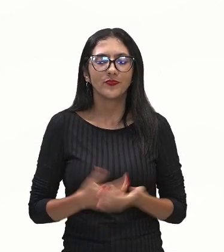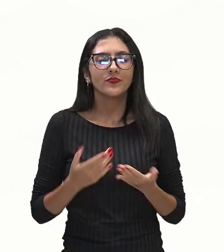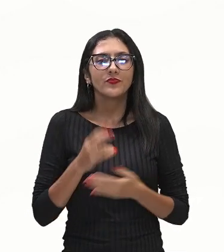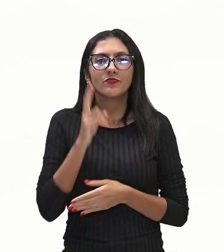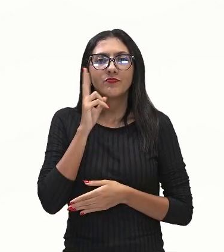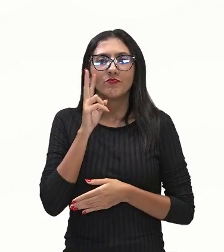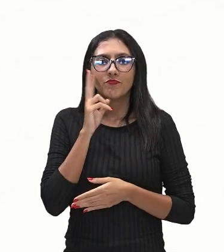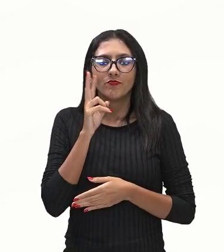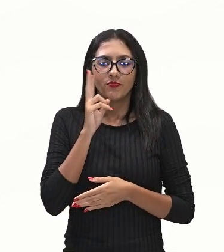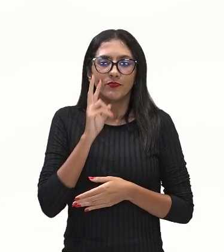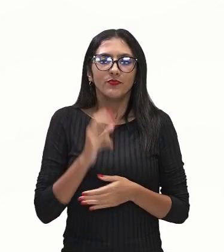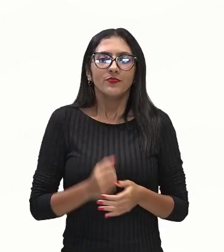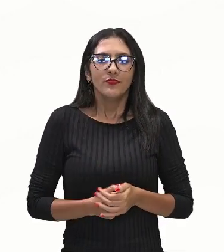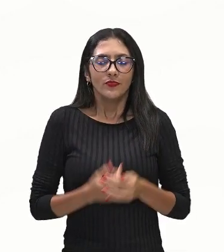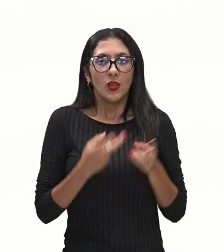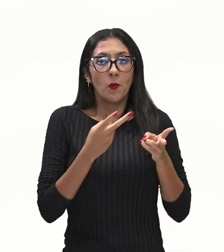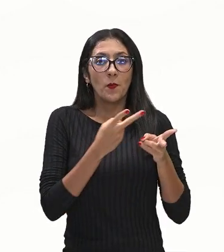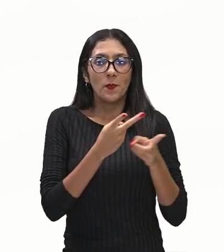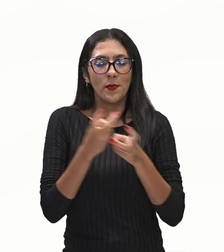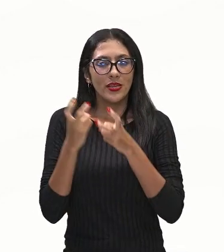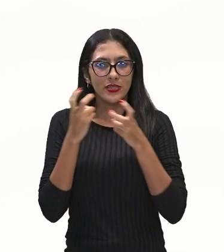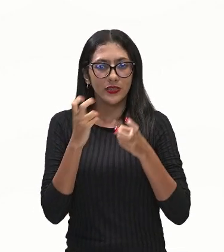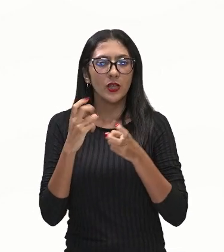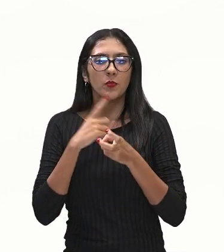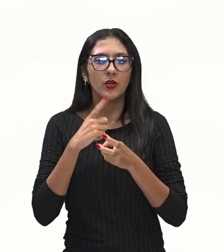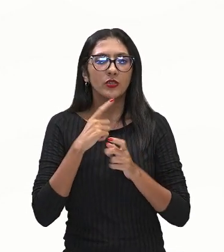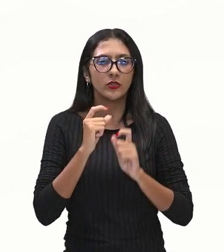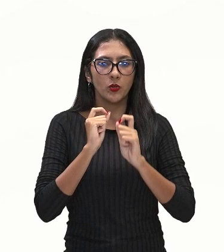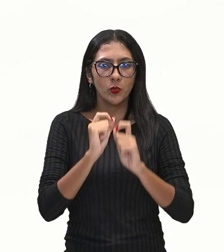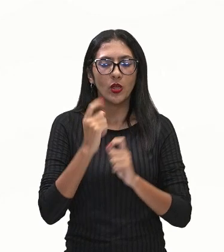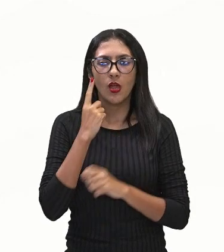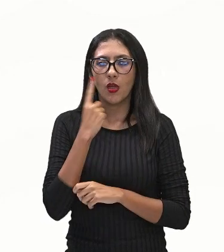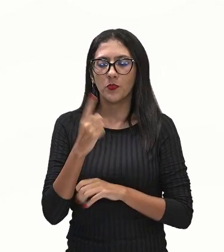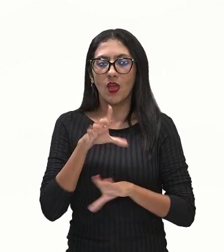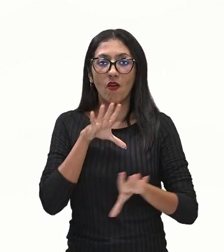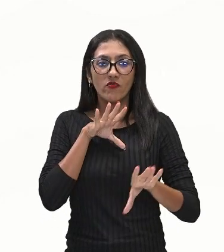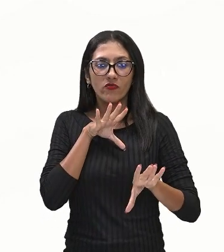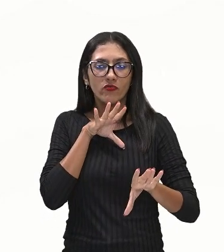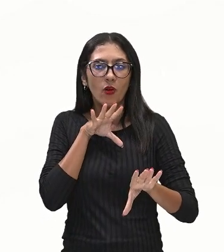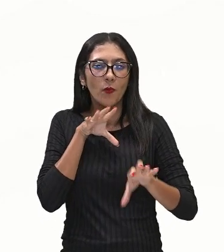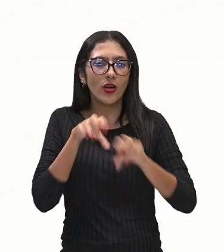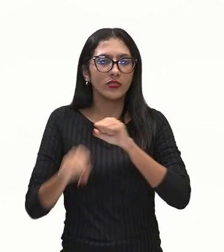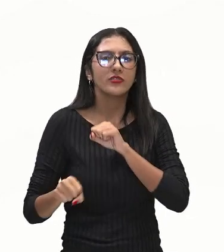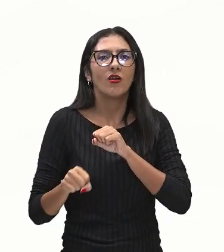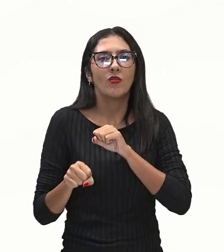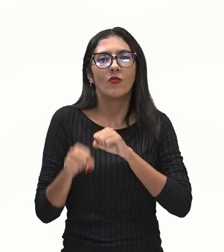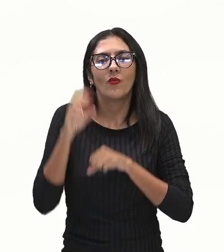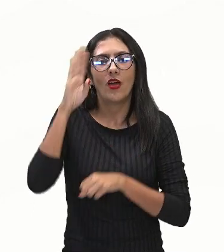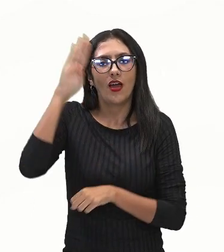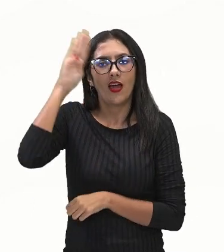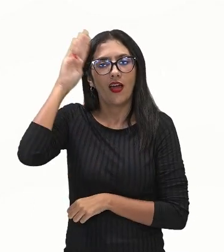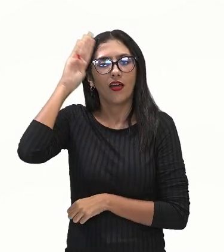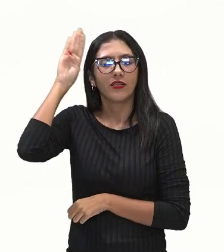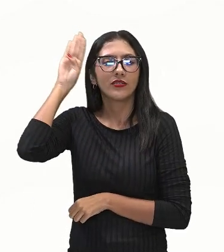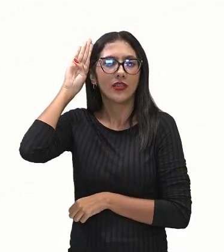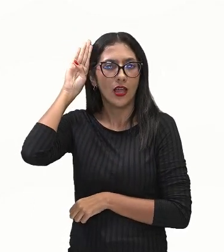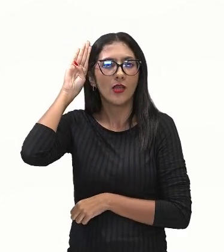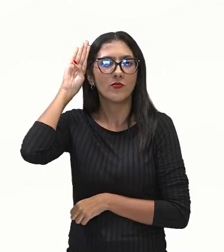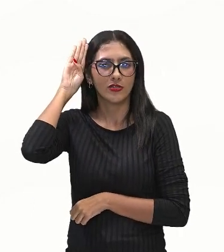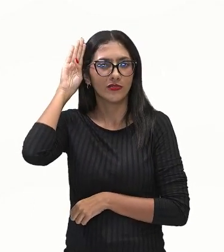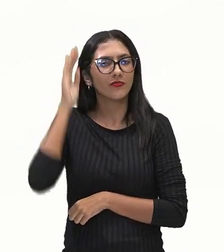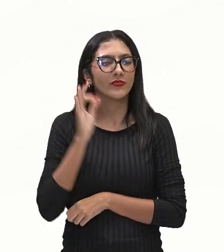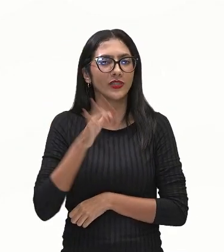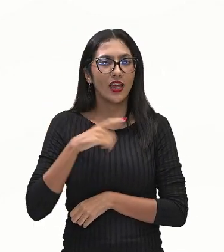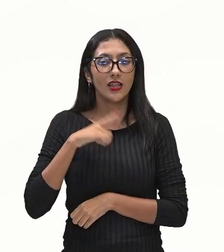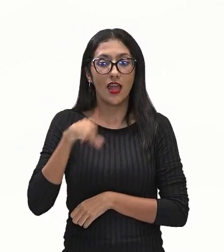entendermos. Perceba que eu estou falando, da plena formação acadêmica, e essa plena formação acadêmica é